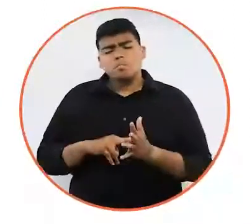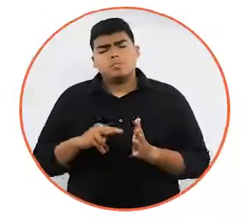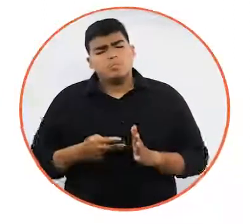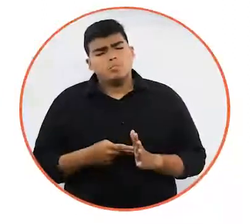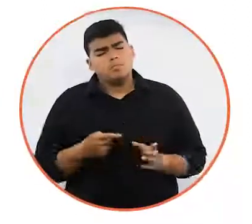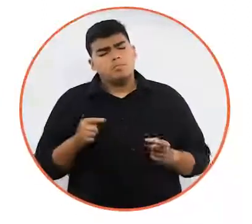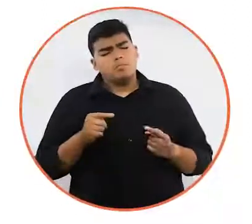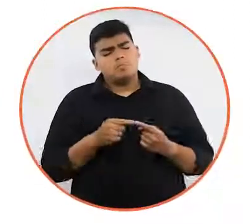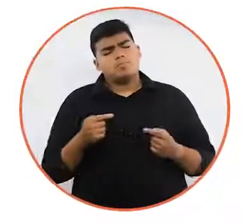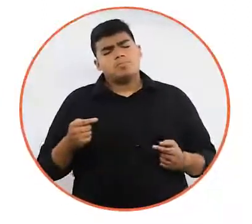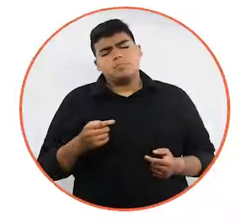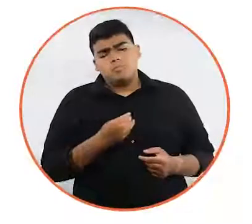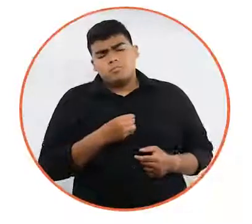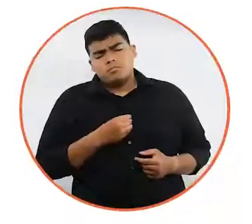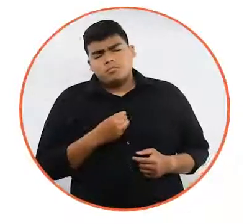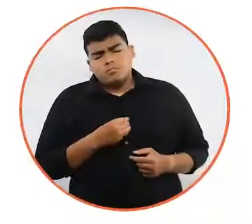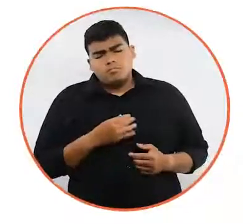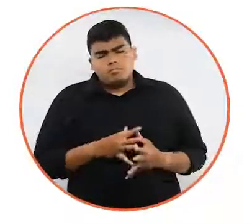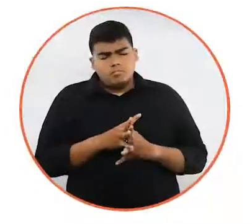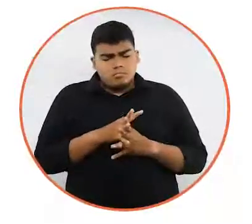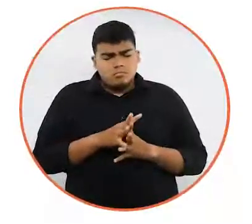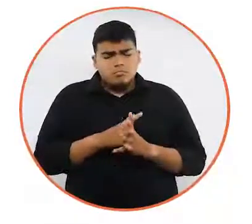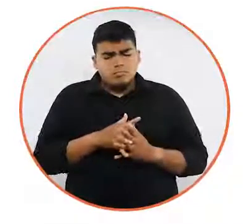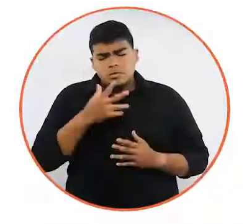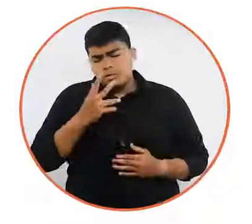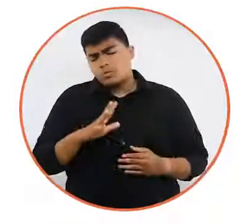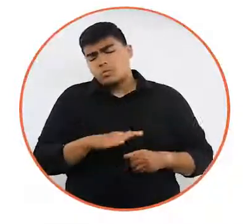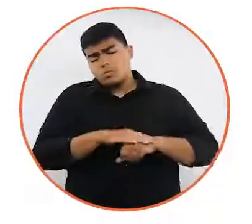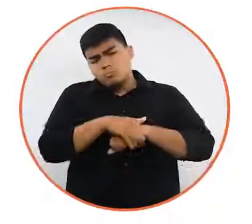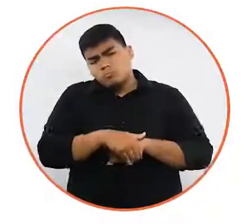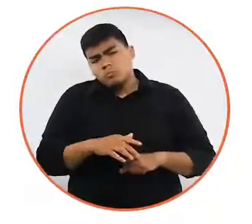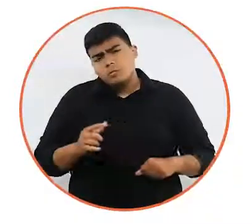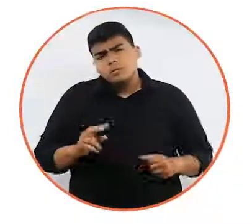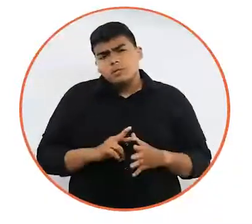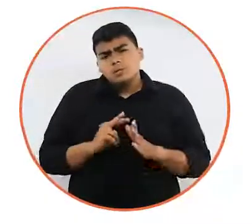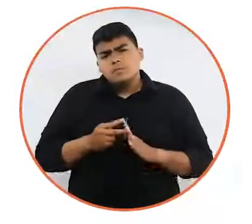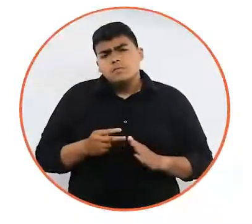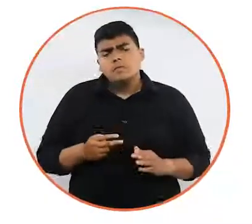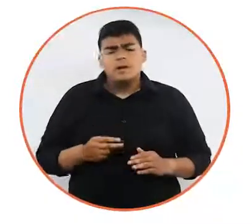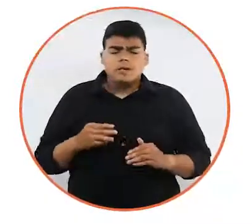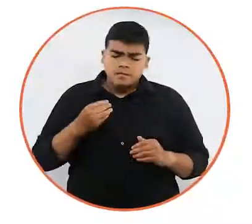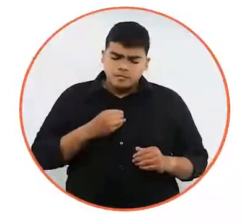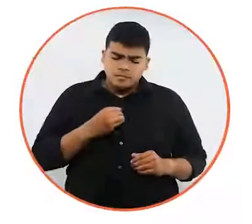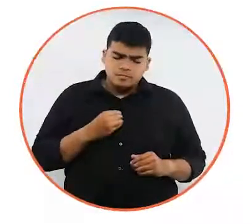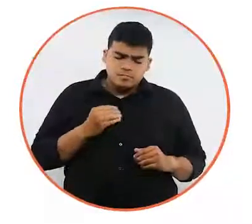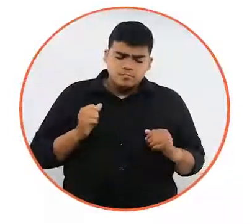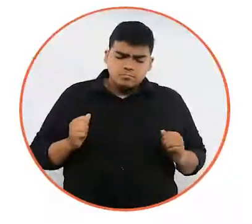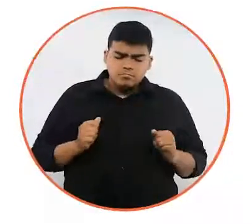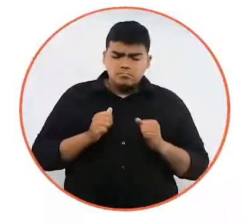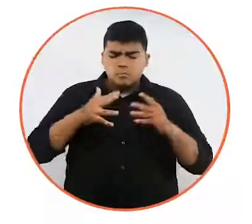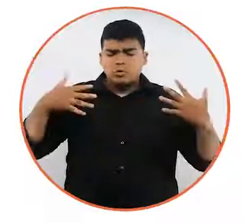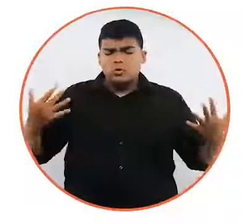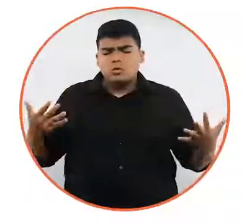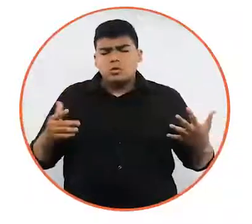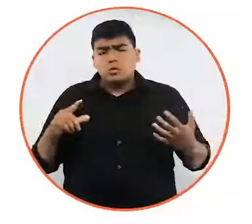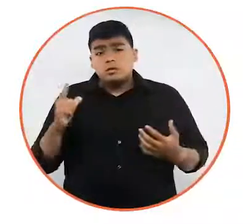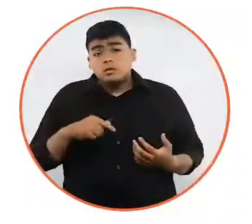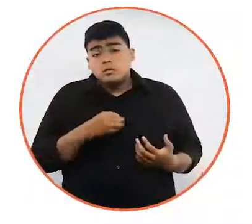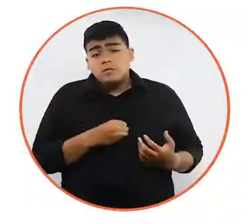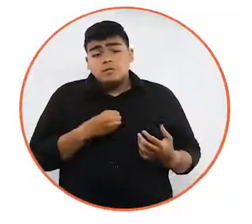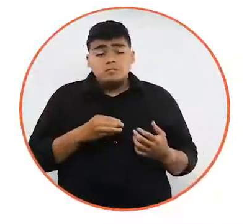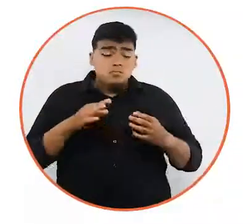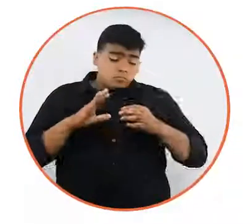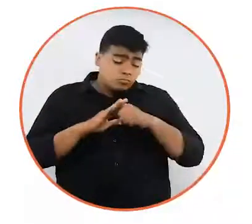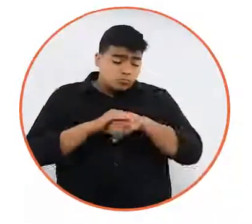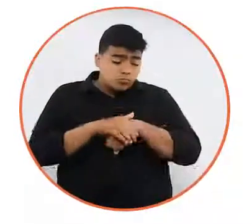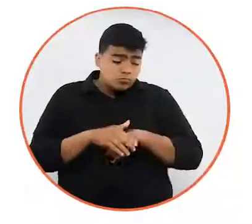sentido da vida anoitecer? Né? Manhã e noite. A noite é o fim do dia. A vida anoitece, é como se a vida fosse embora. A vida fica escura, a